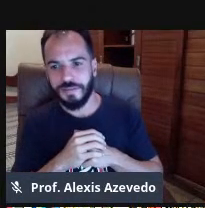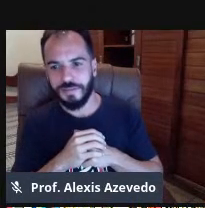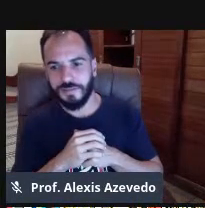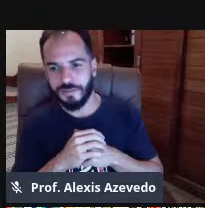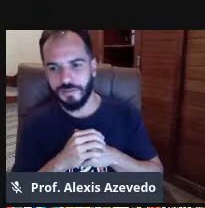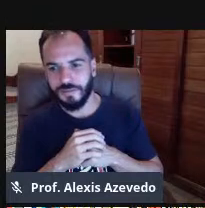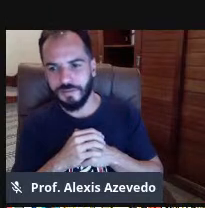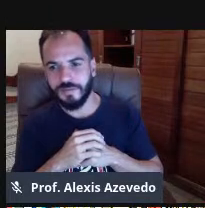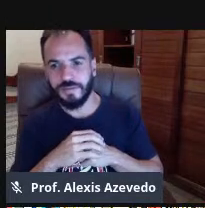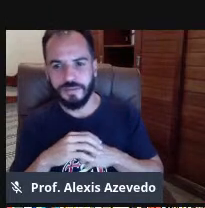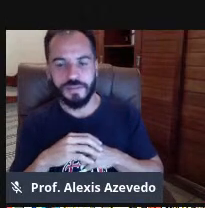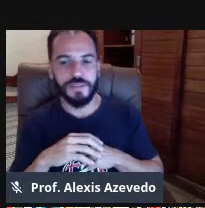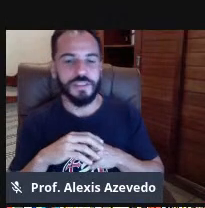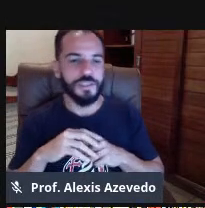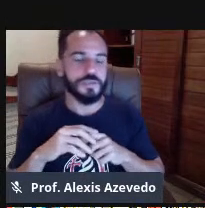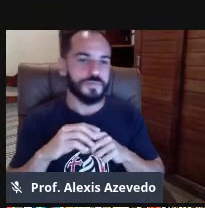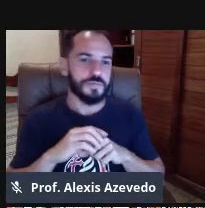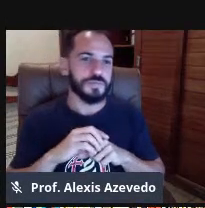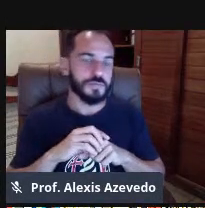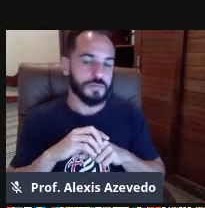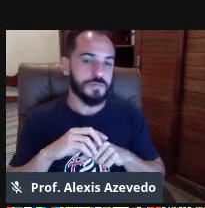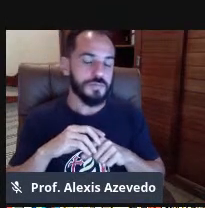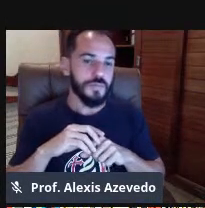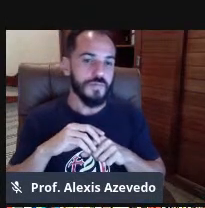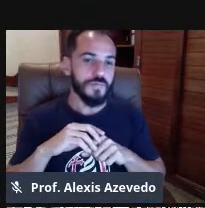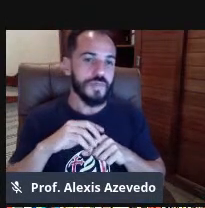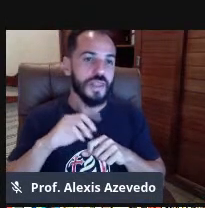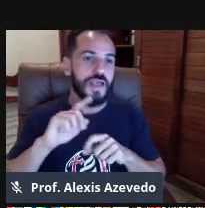E além das disciplinas, o curso de licenciatura tem